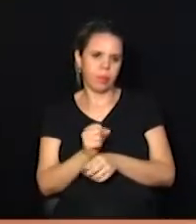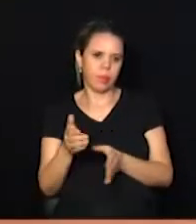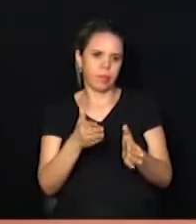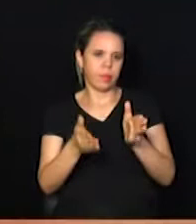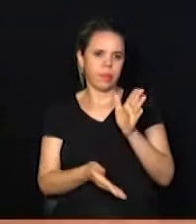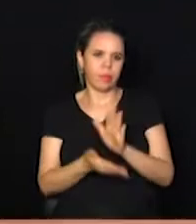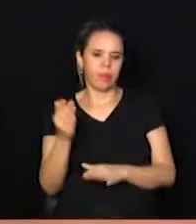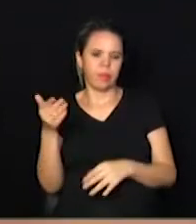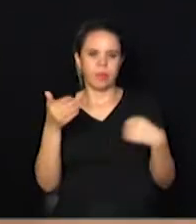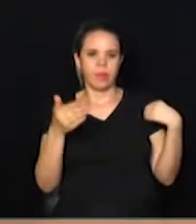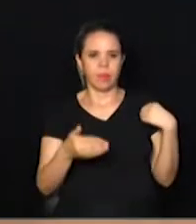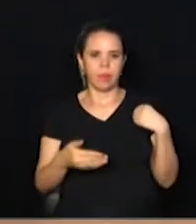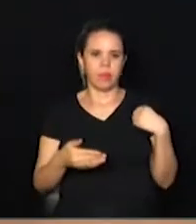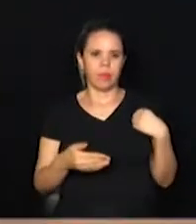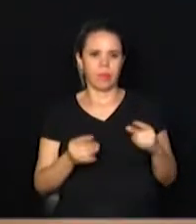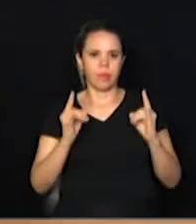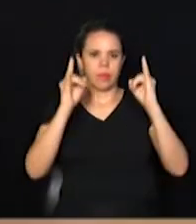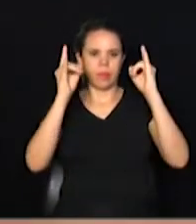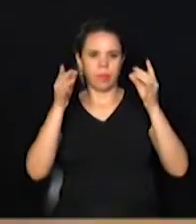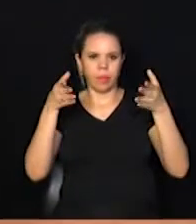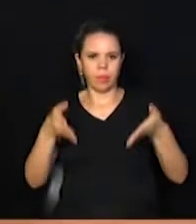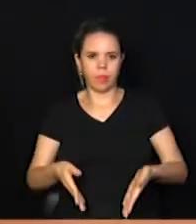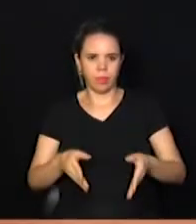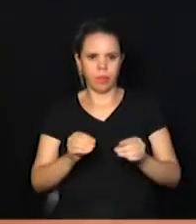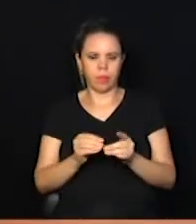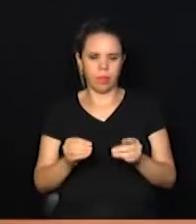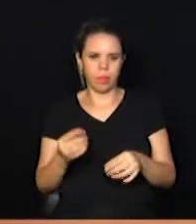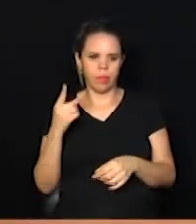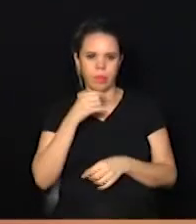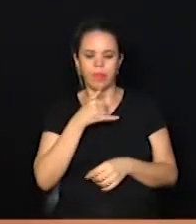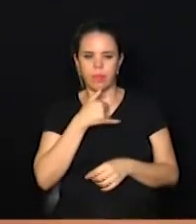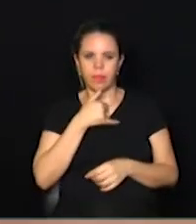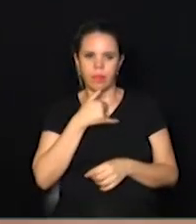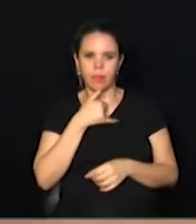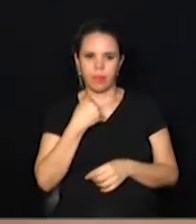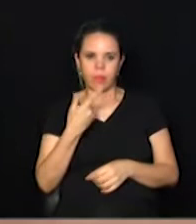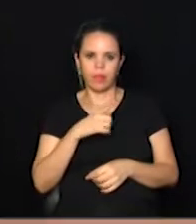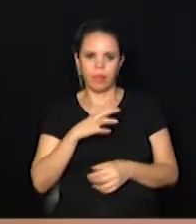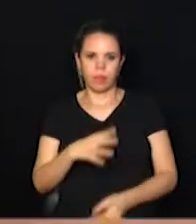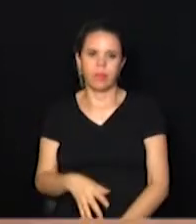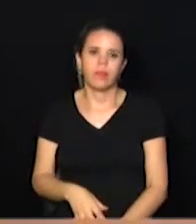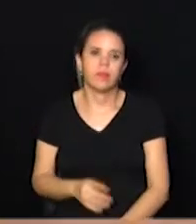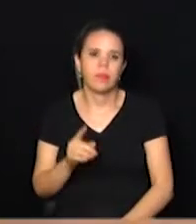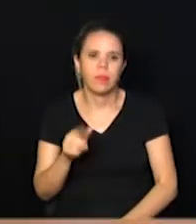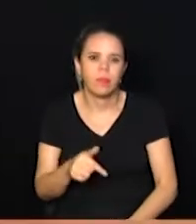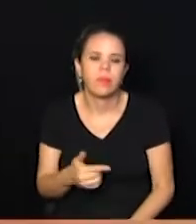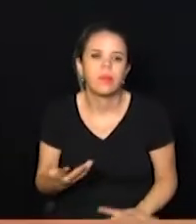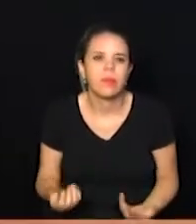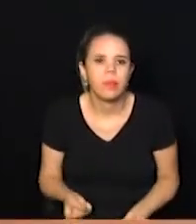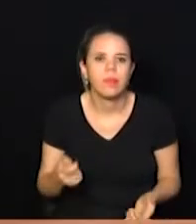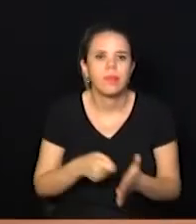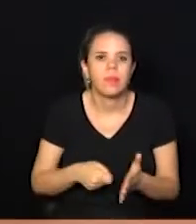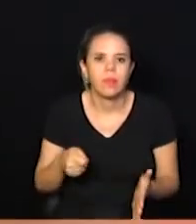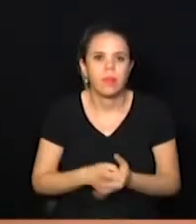acompanhar aquele velório e aquele momento muito triste da nossa cidade. Mas é isso, vamos lutar,